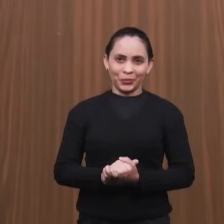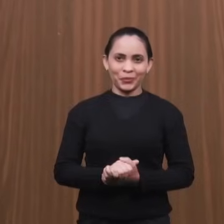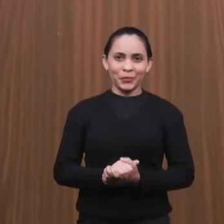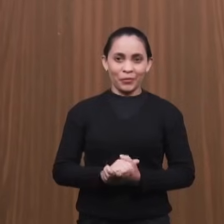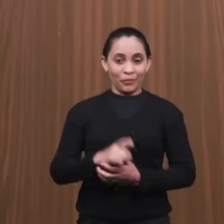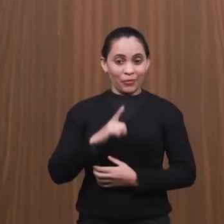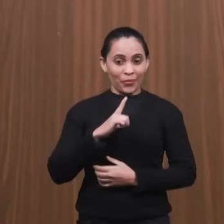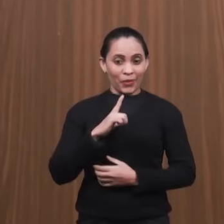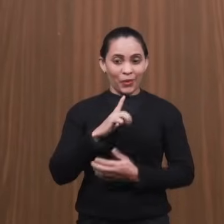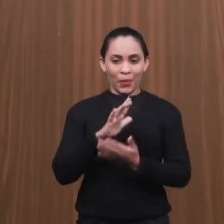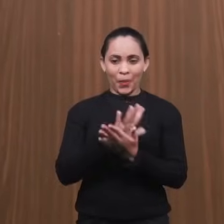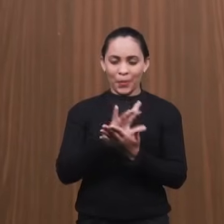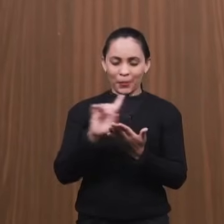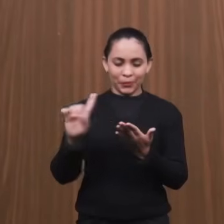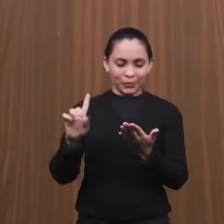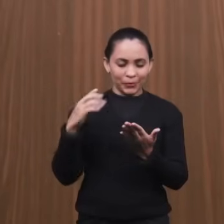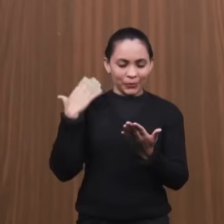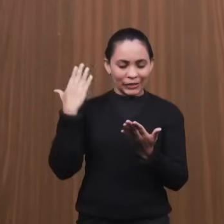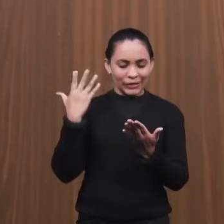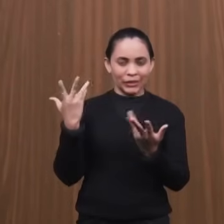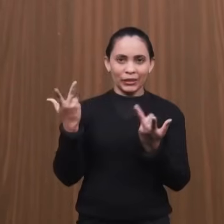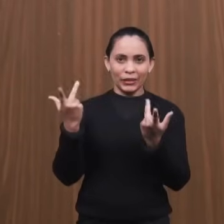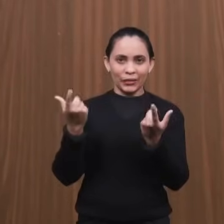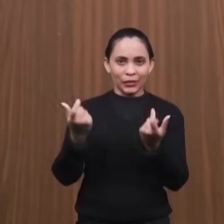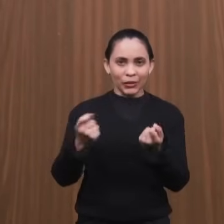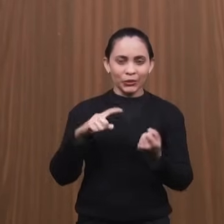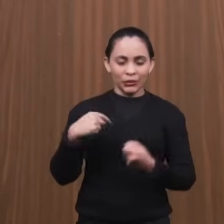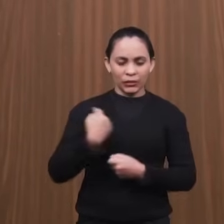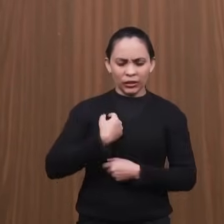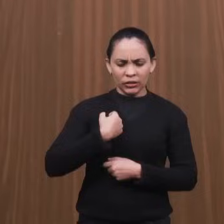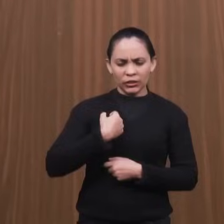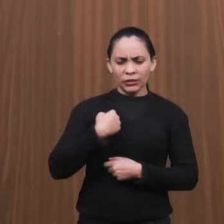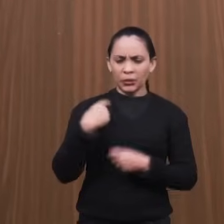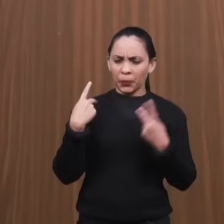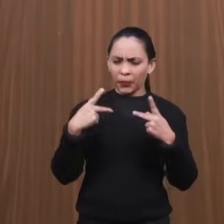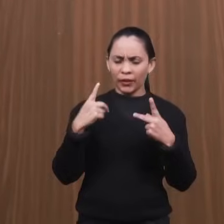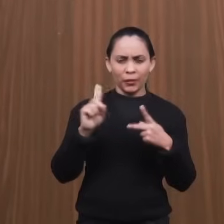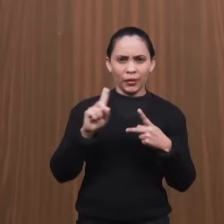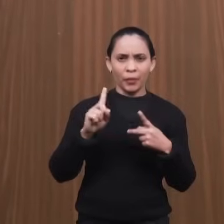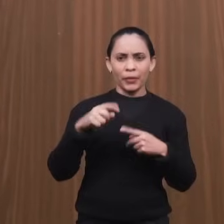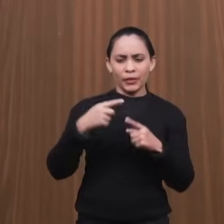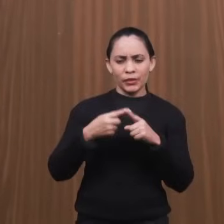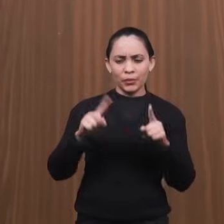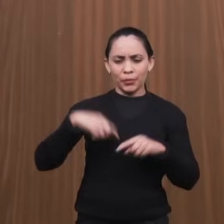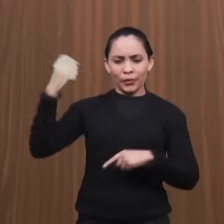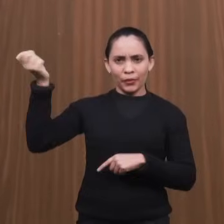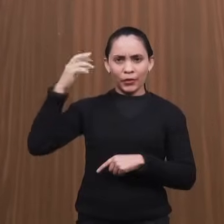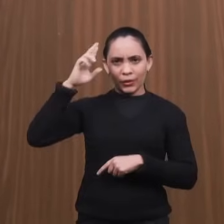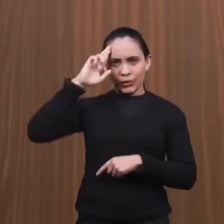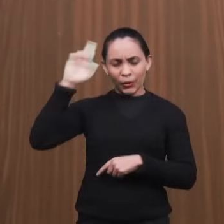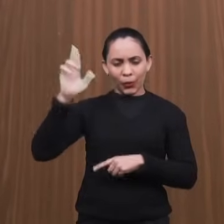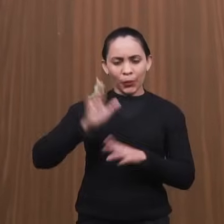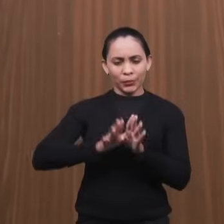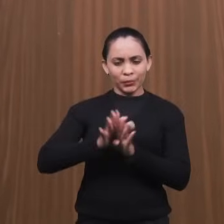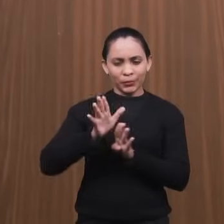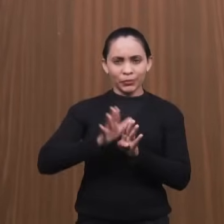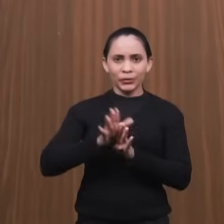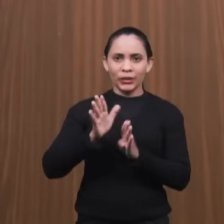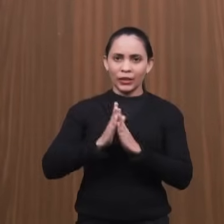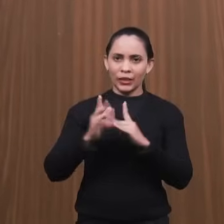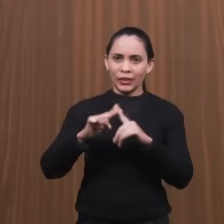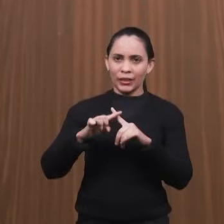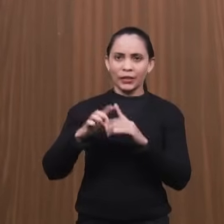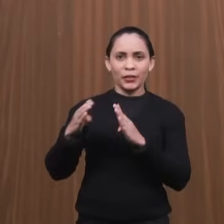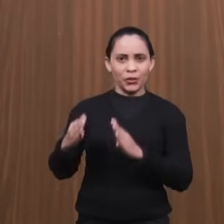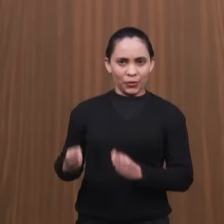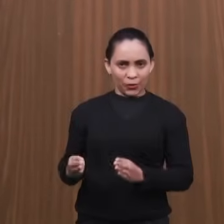de recebermos uma palavra da parte dele, isso não vem do nosso intelecto, mas vem da revelação do Senhor para preservar a igreja